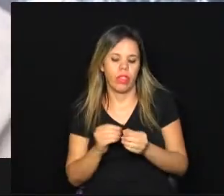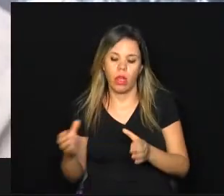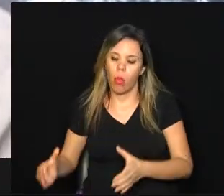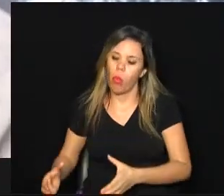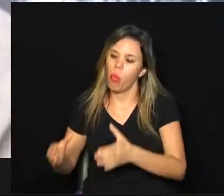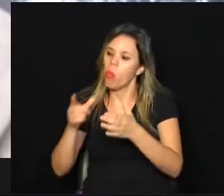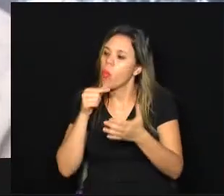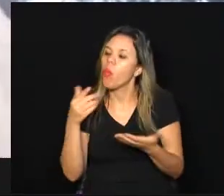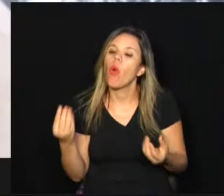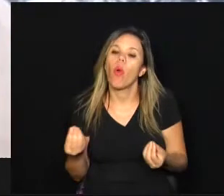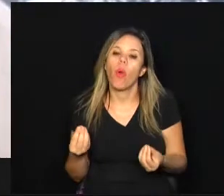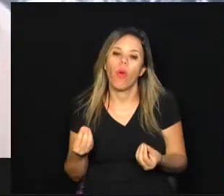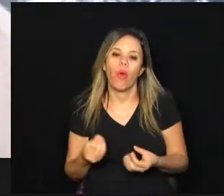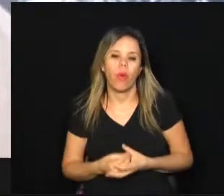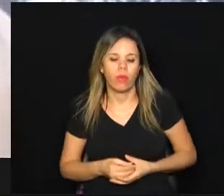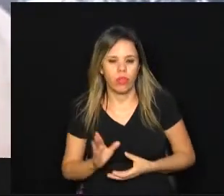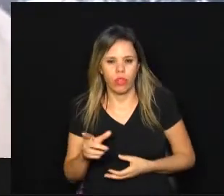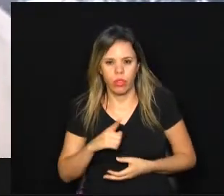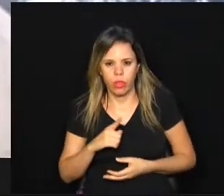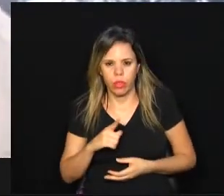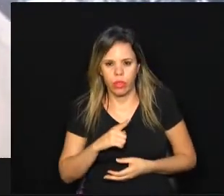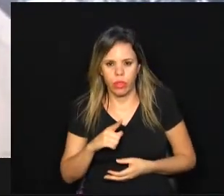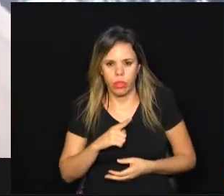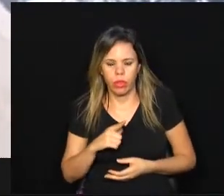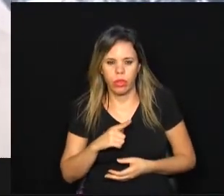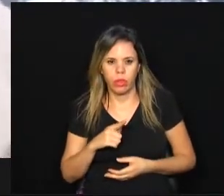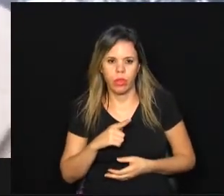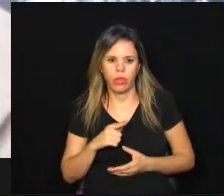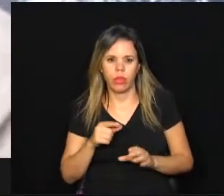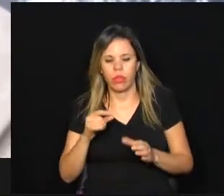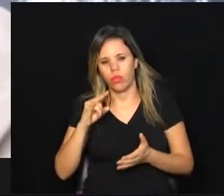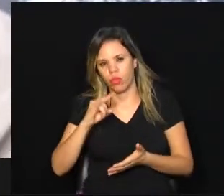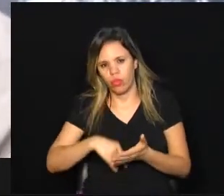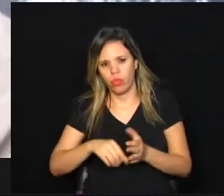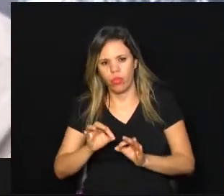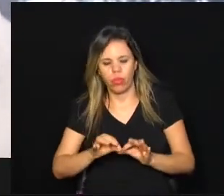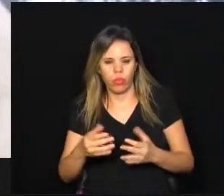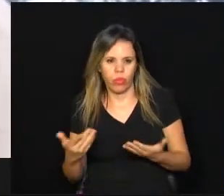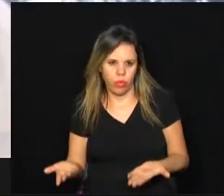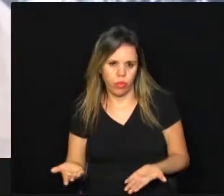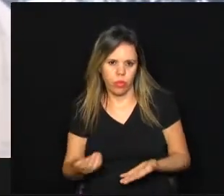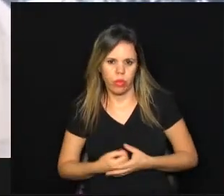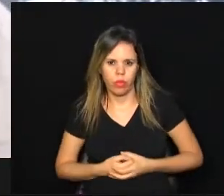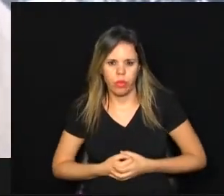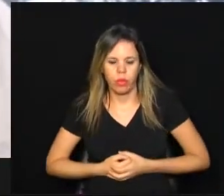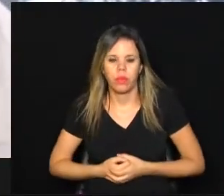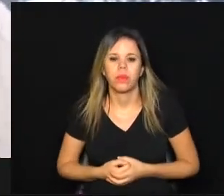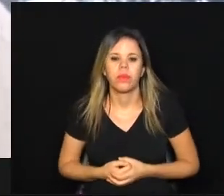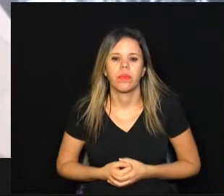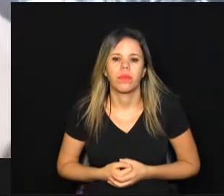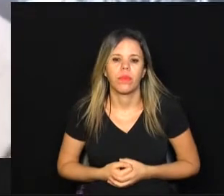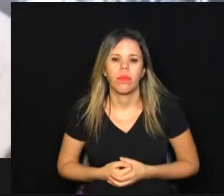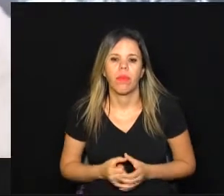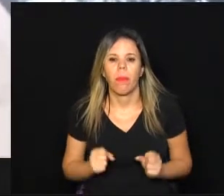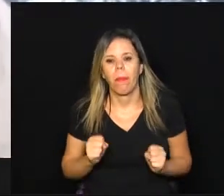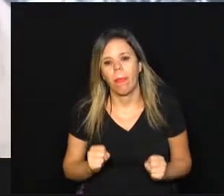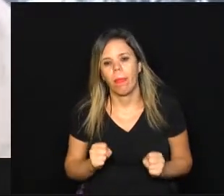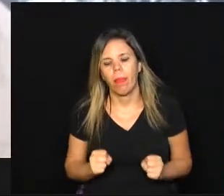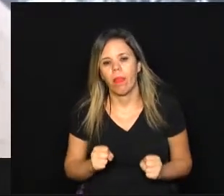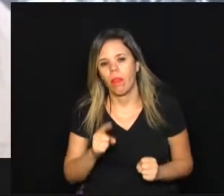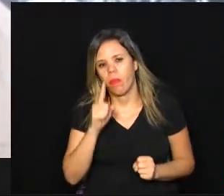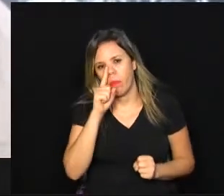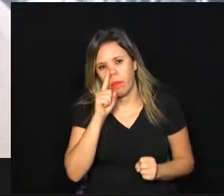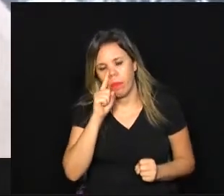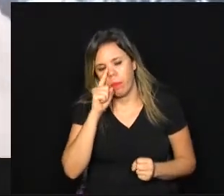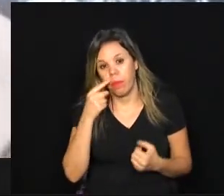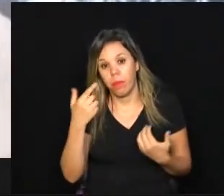artesiano. E aí existe toda uma questão de outorga para regularizar isso e tal. pode ser perigoso